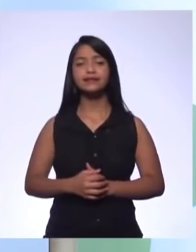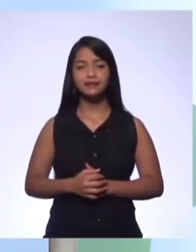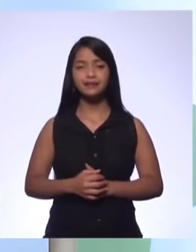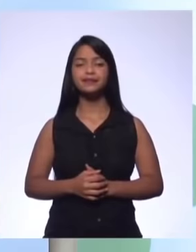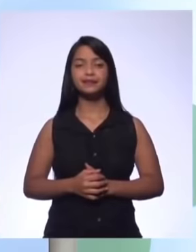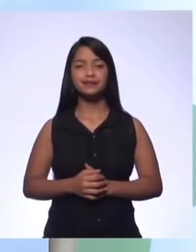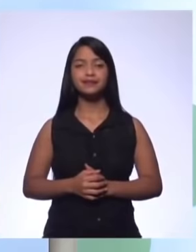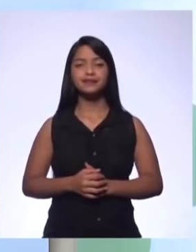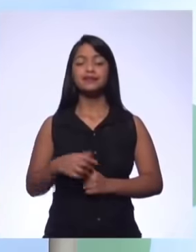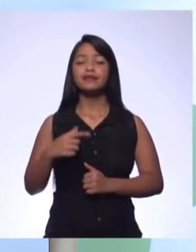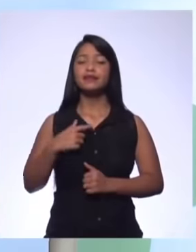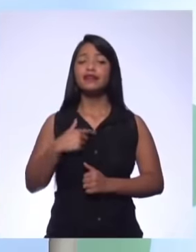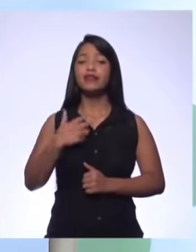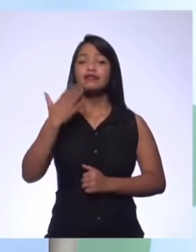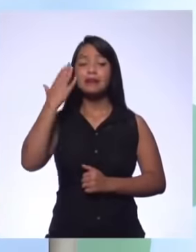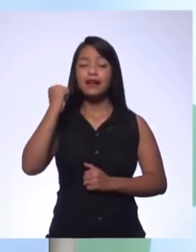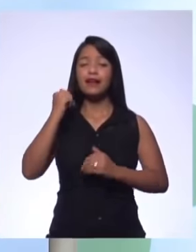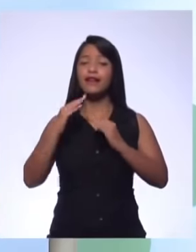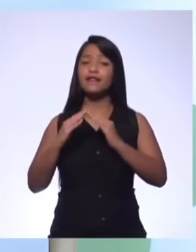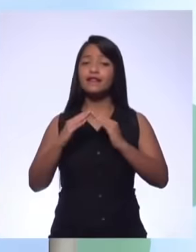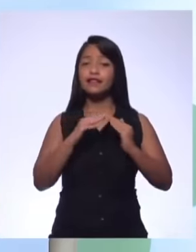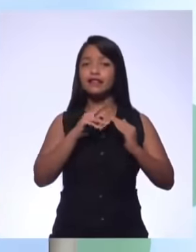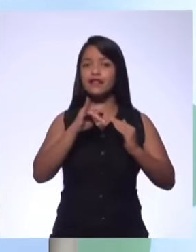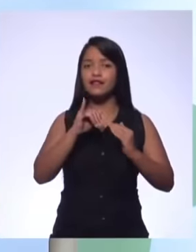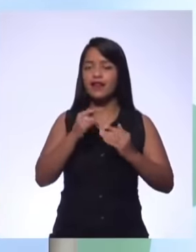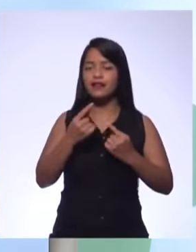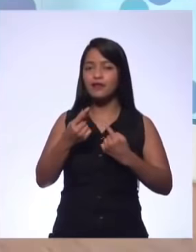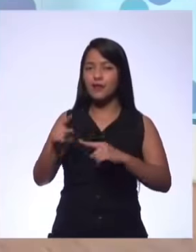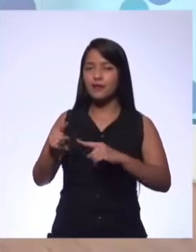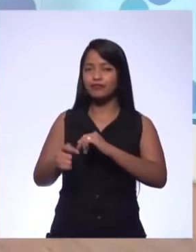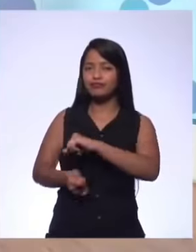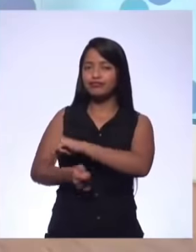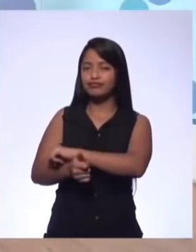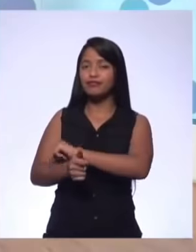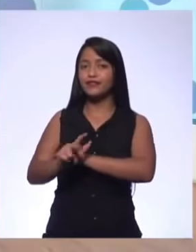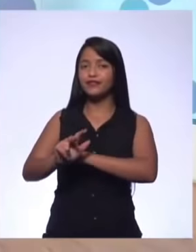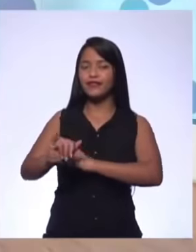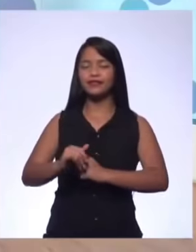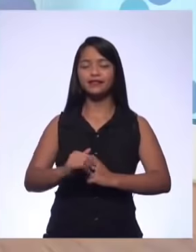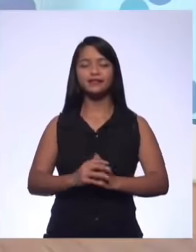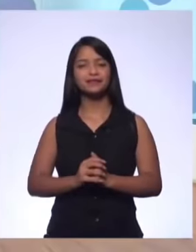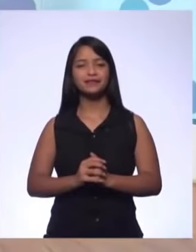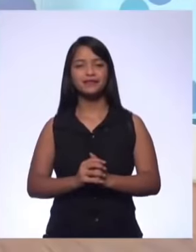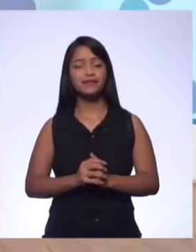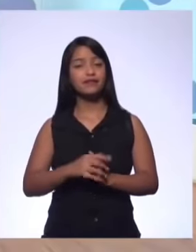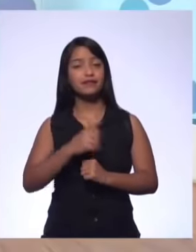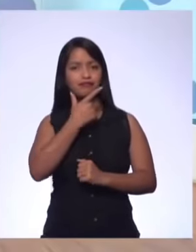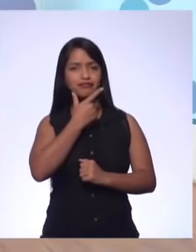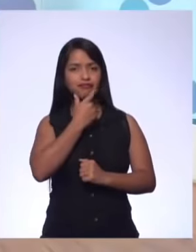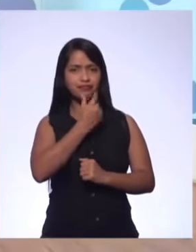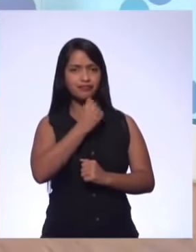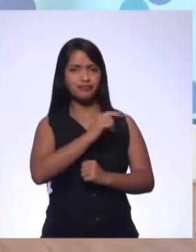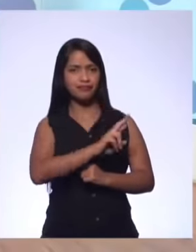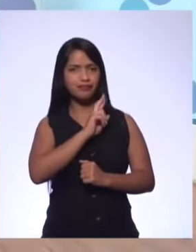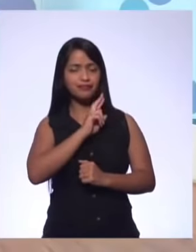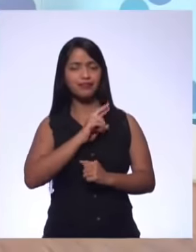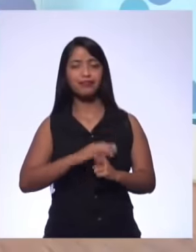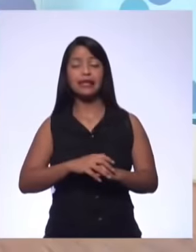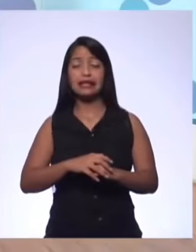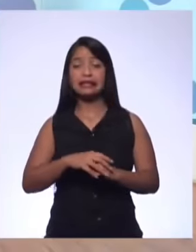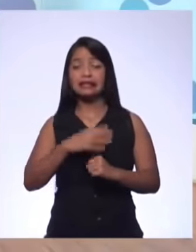que ela ia pregar uma peça. E aí está a peça. Aí está a peça. O Raif, acho que é Raifer, colocou o marido da Maria não gostou da